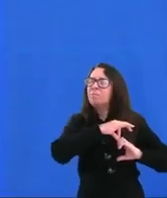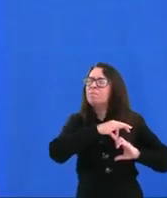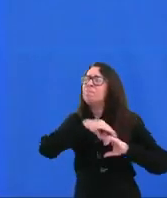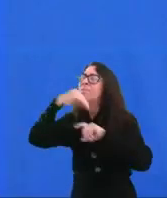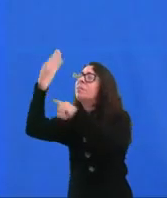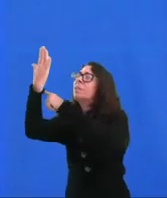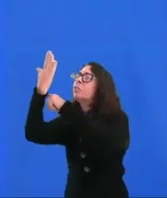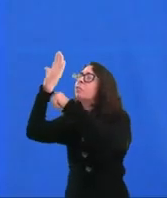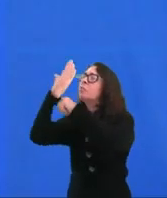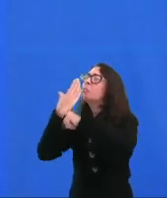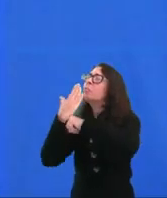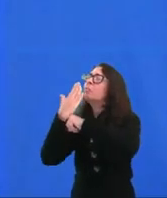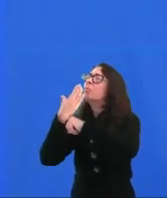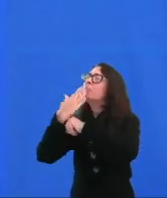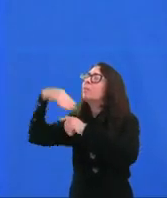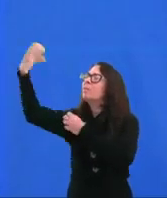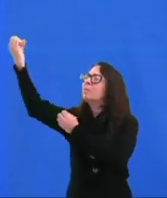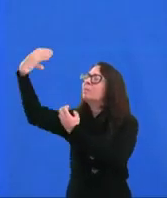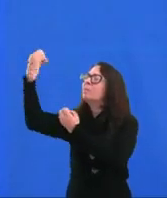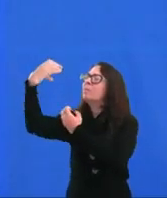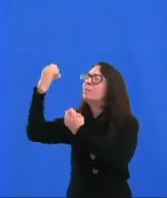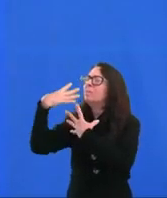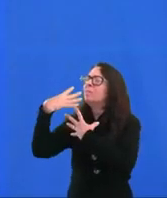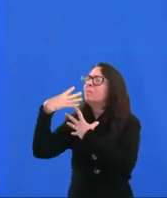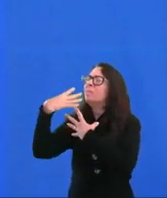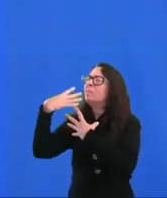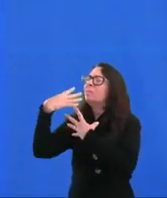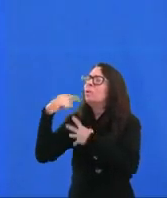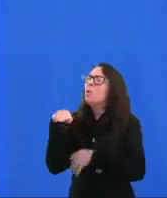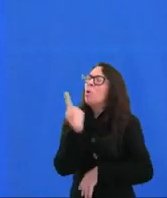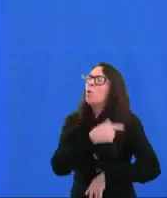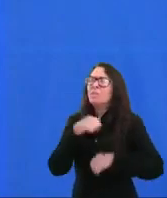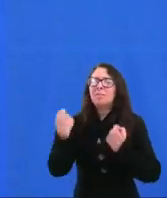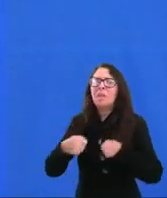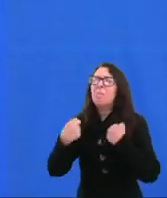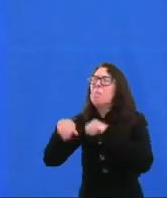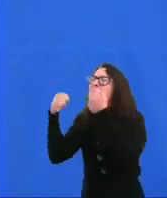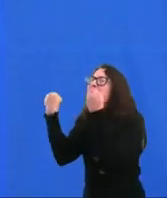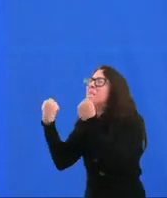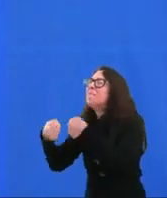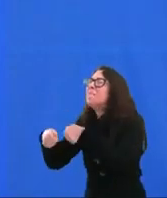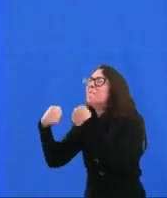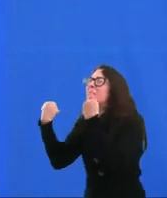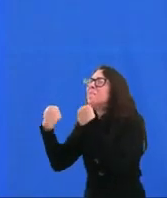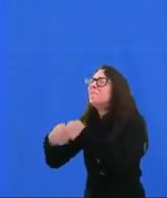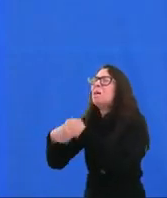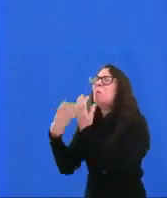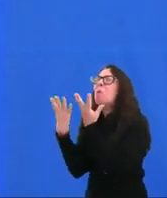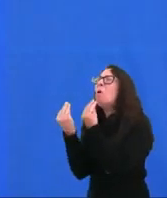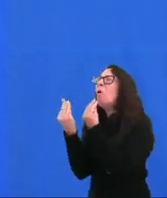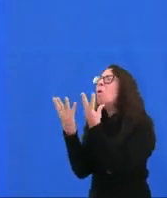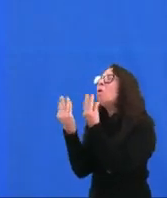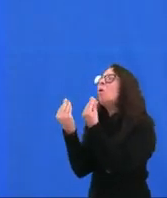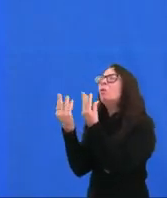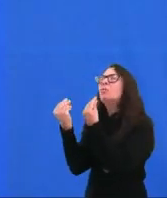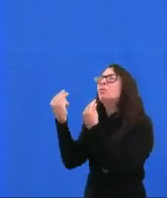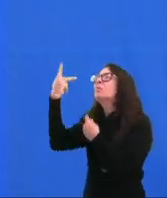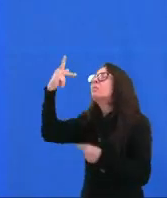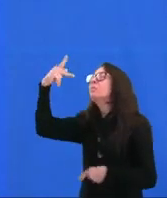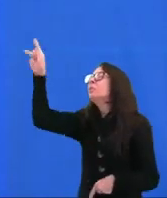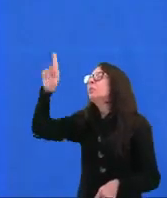nos capacite, Senhor. Somos devedores e precisamos de ti. Tenha compaixão e misericórdia das nossas vidas. Amado